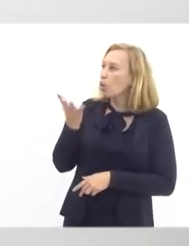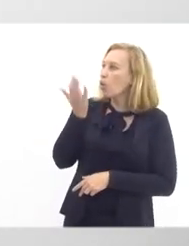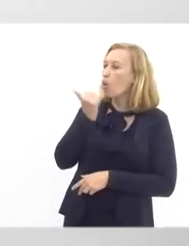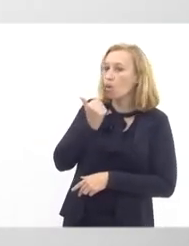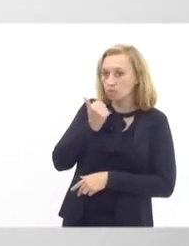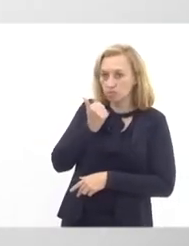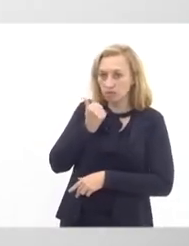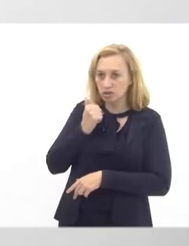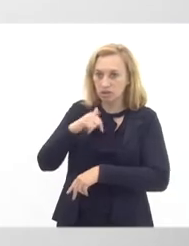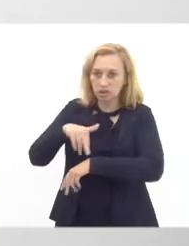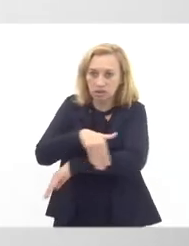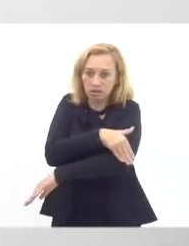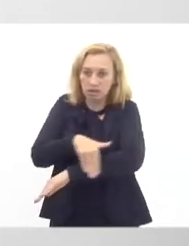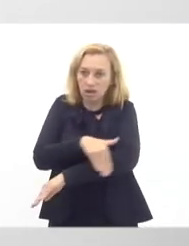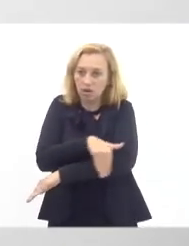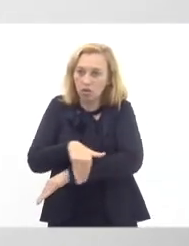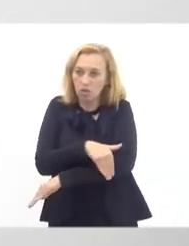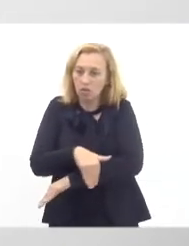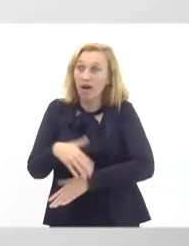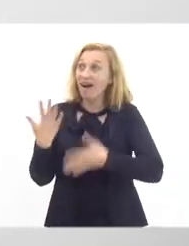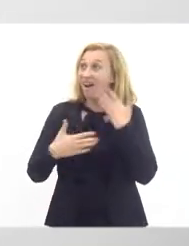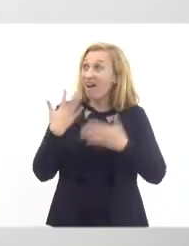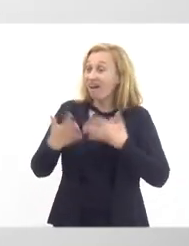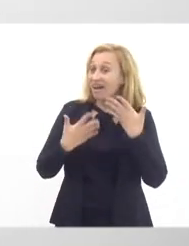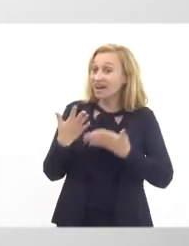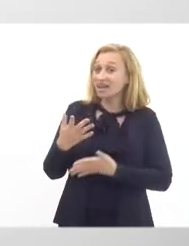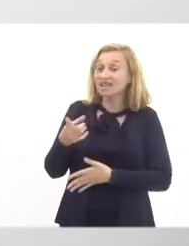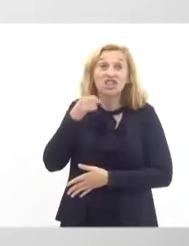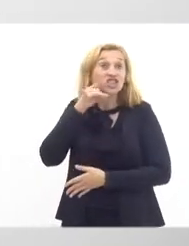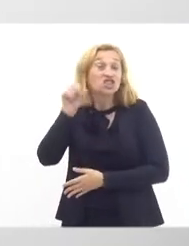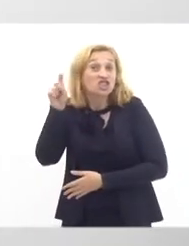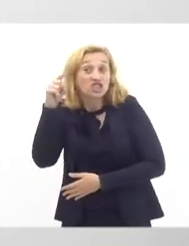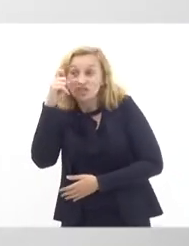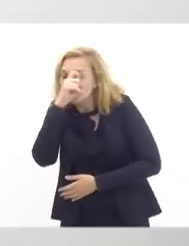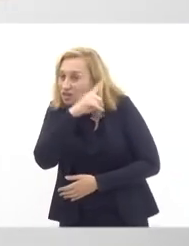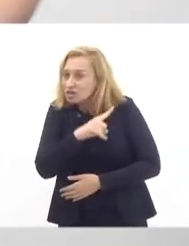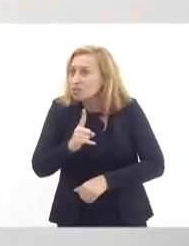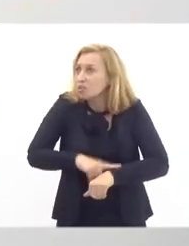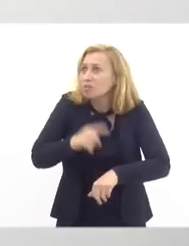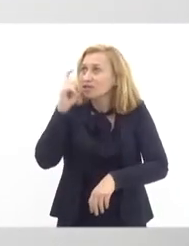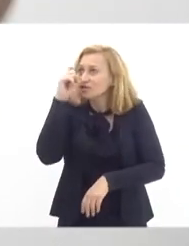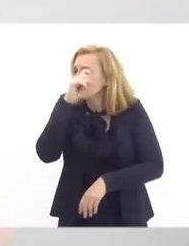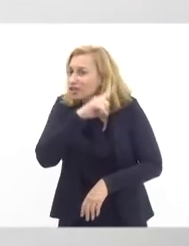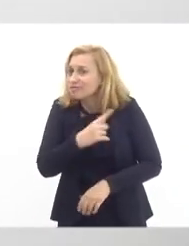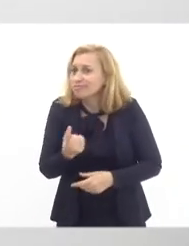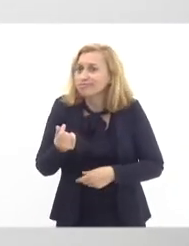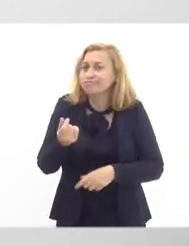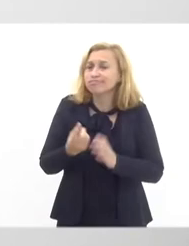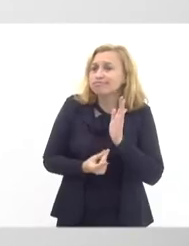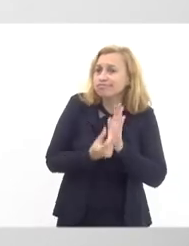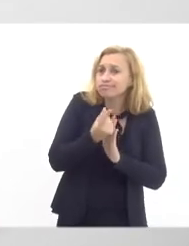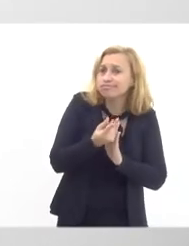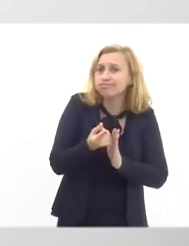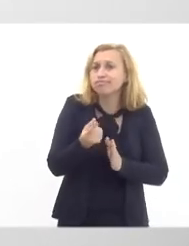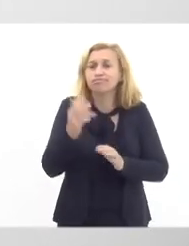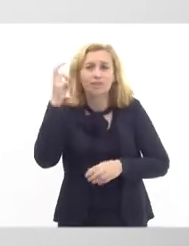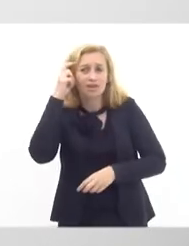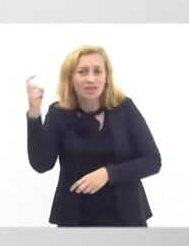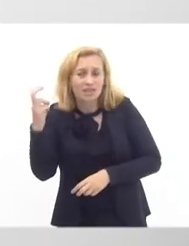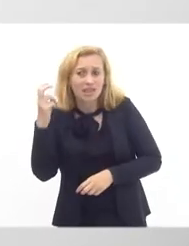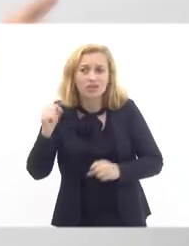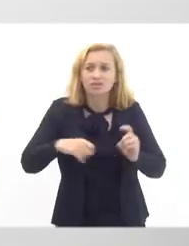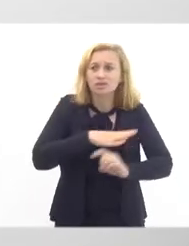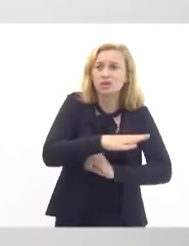asfalto alegra a gente, né, de dias tão difíceis. A gente está vivendo épocas muito difíceis, financeira, social, cultural,